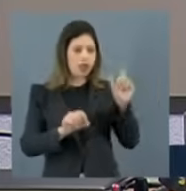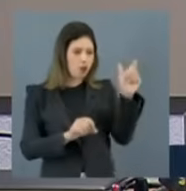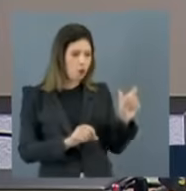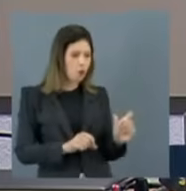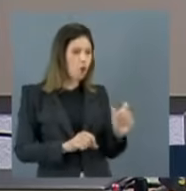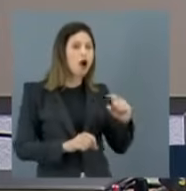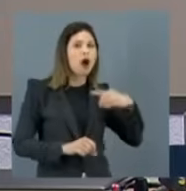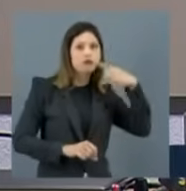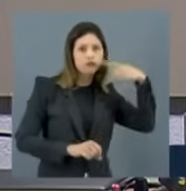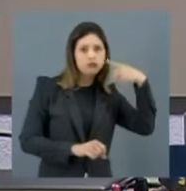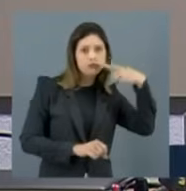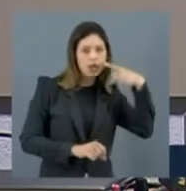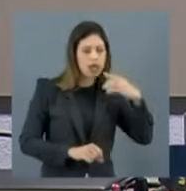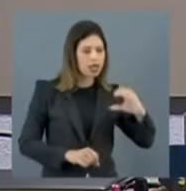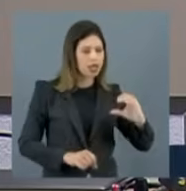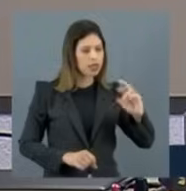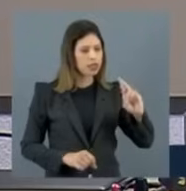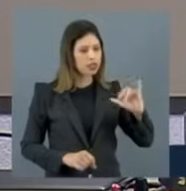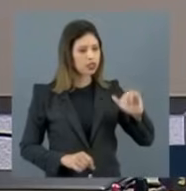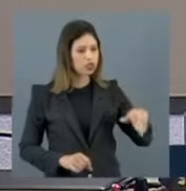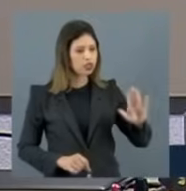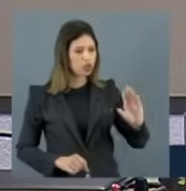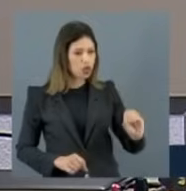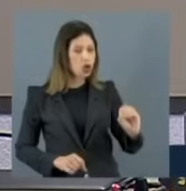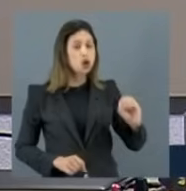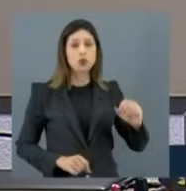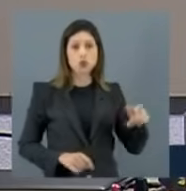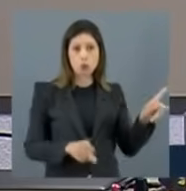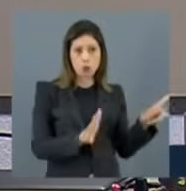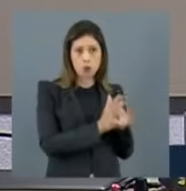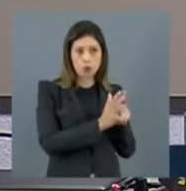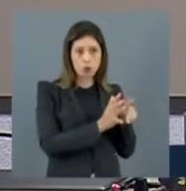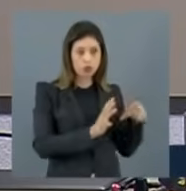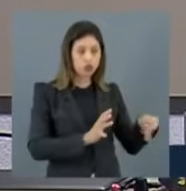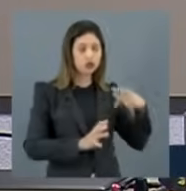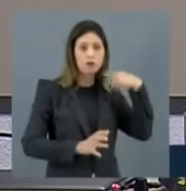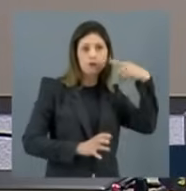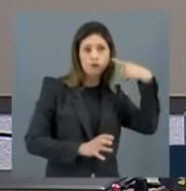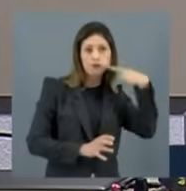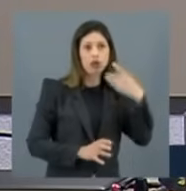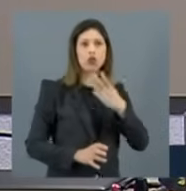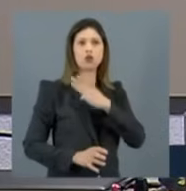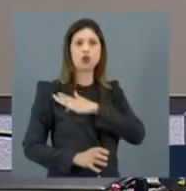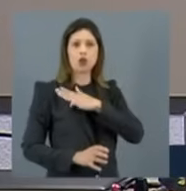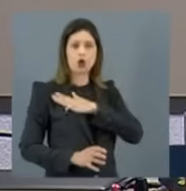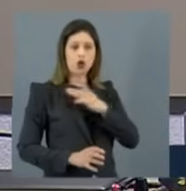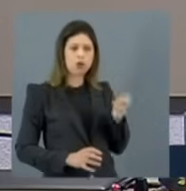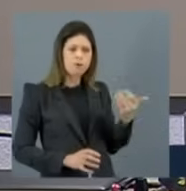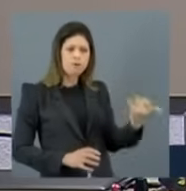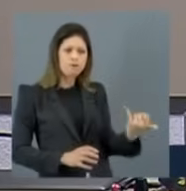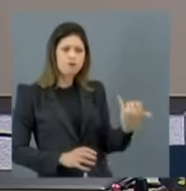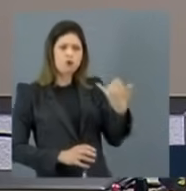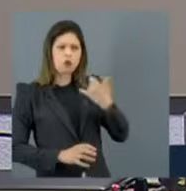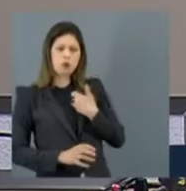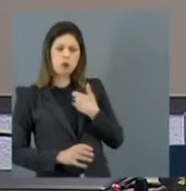Cristiano Zanin, afirmou ter documentado um ecossistema de desinformação.